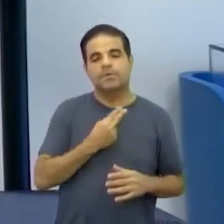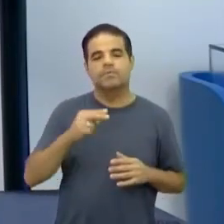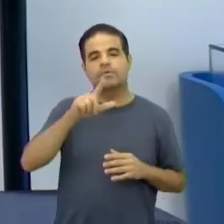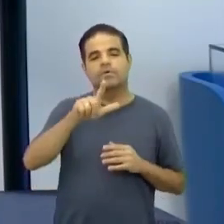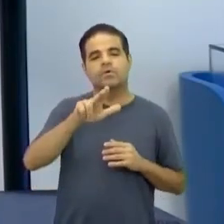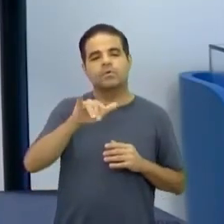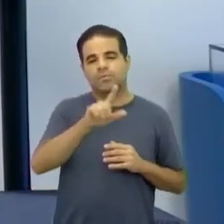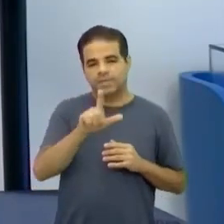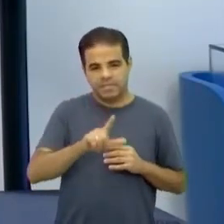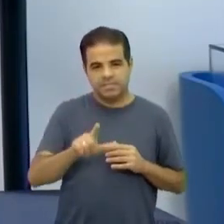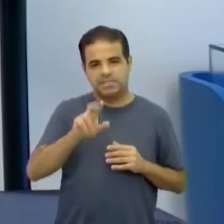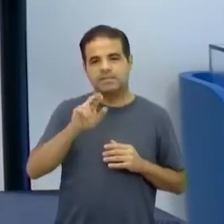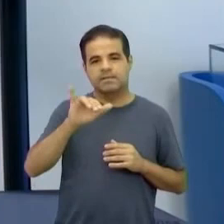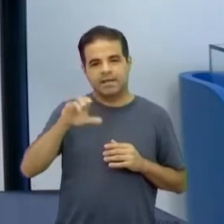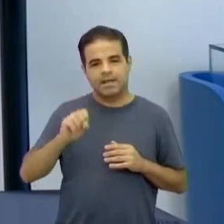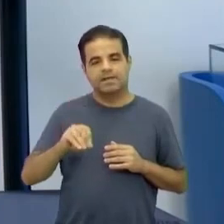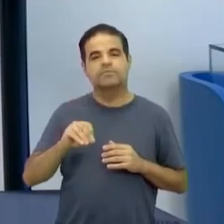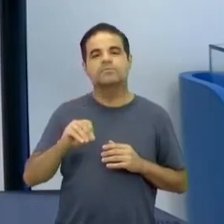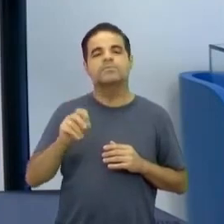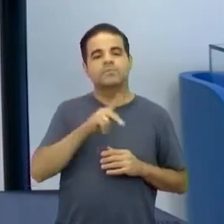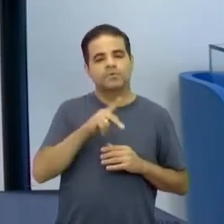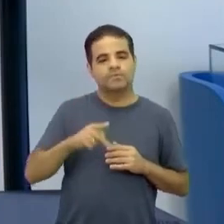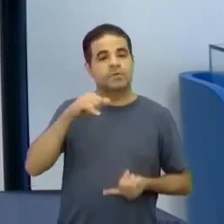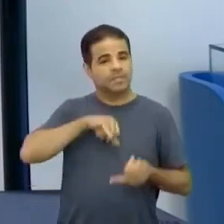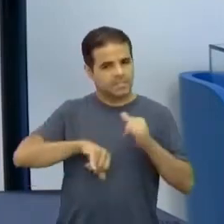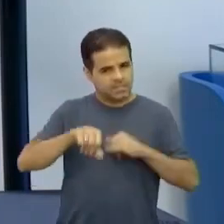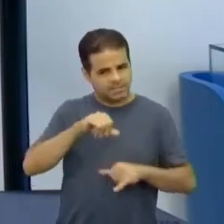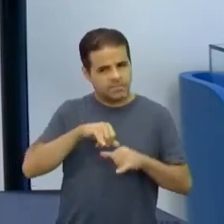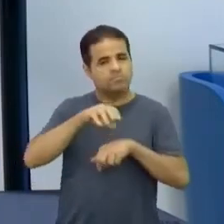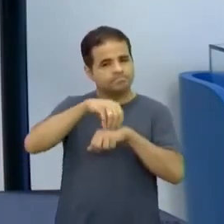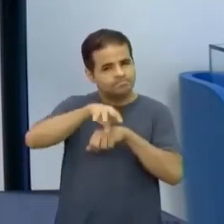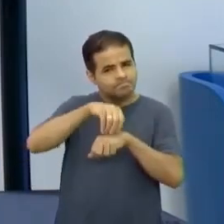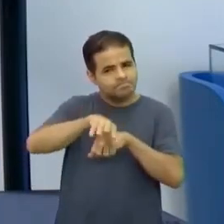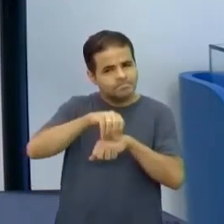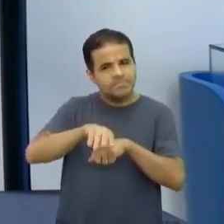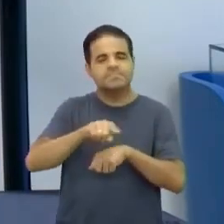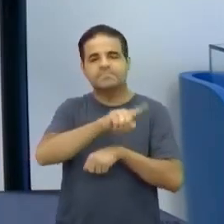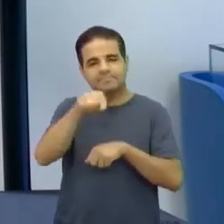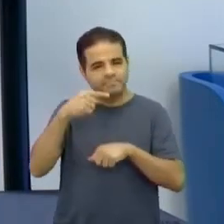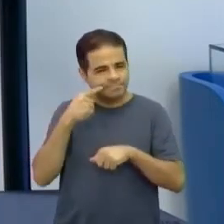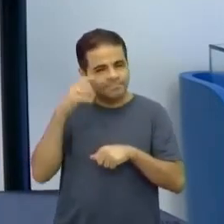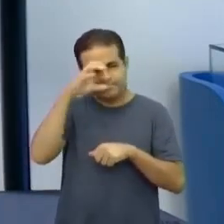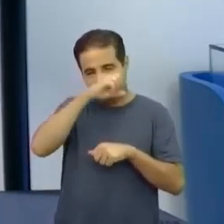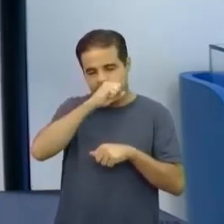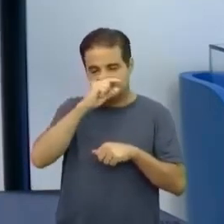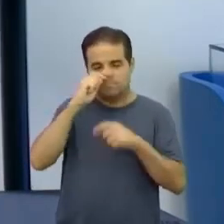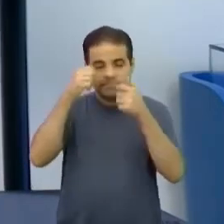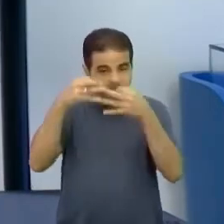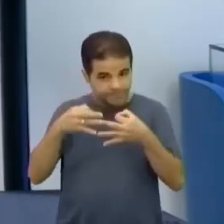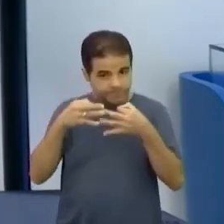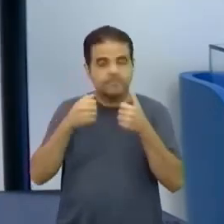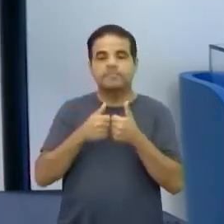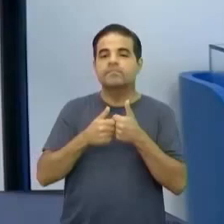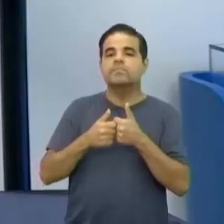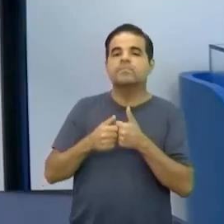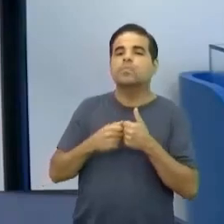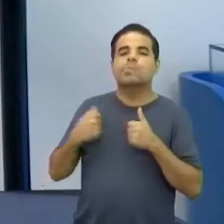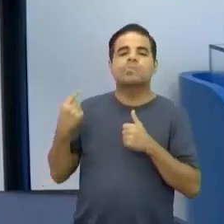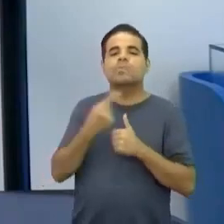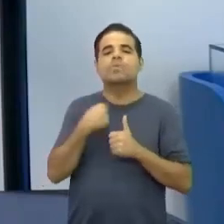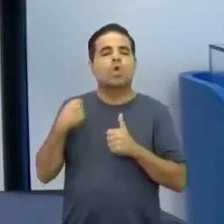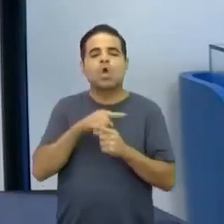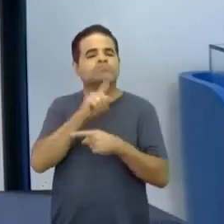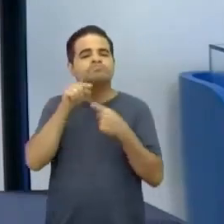dos Santos, sou professor de Química e eu vou ministrar esse componente para vocês, tá certo? Então, o